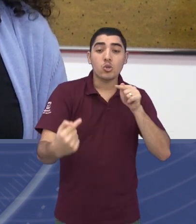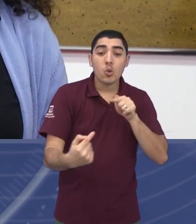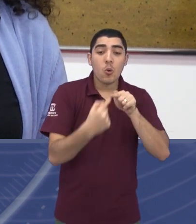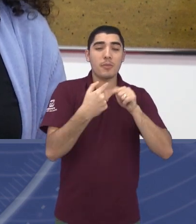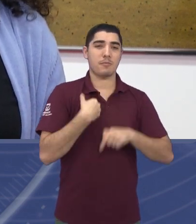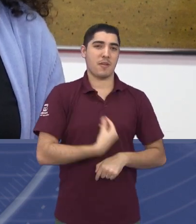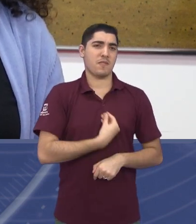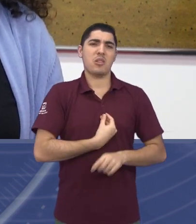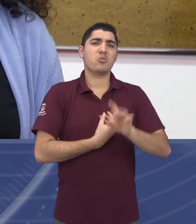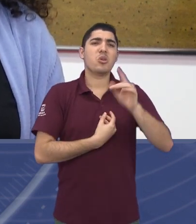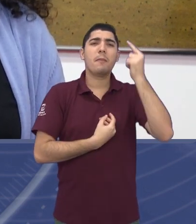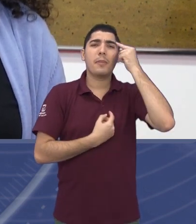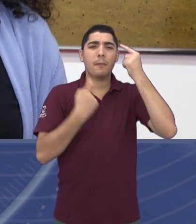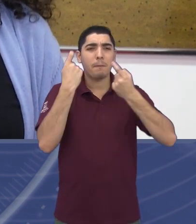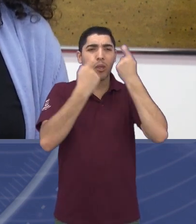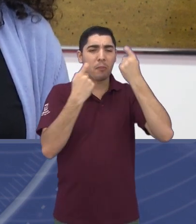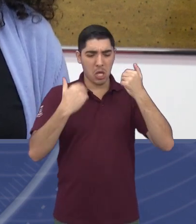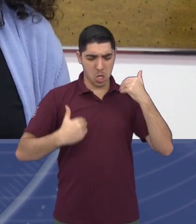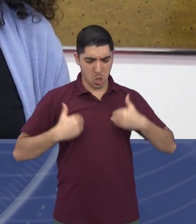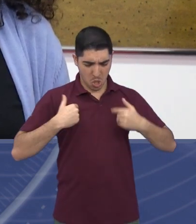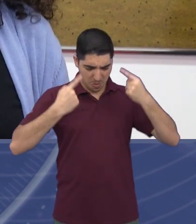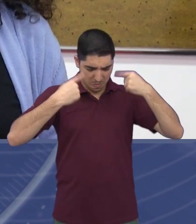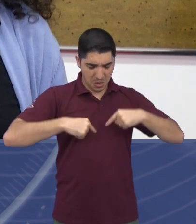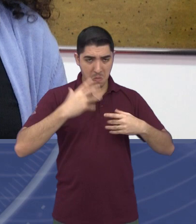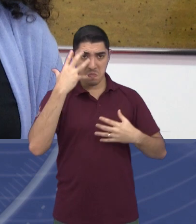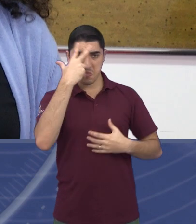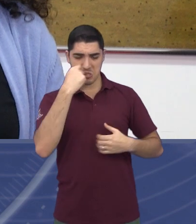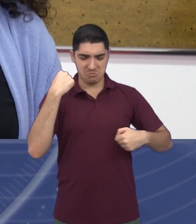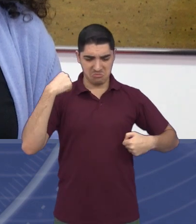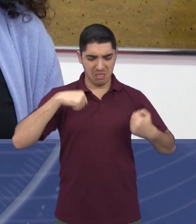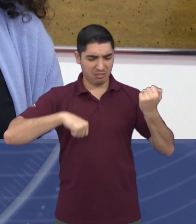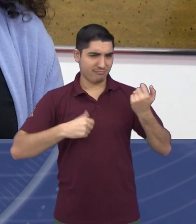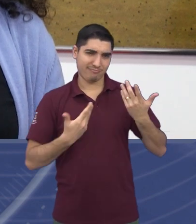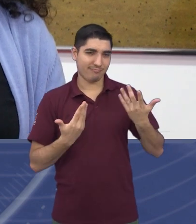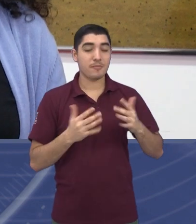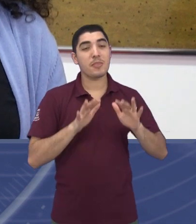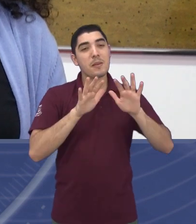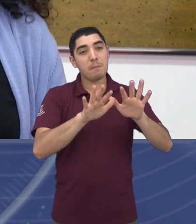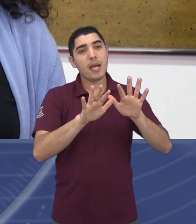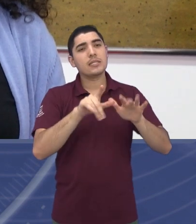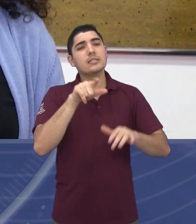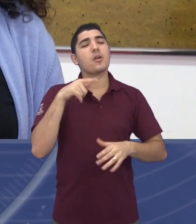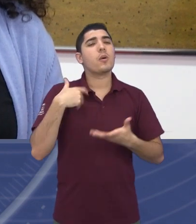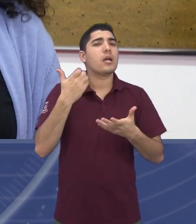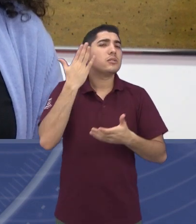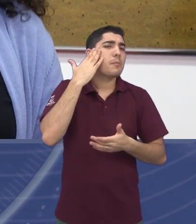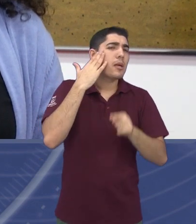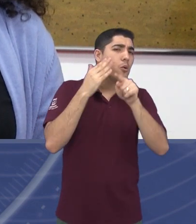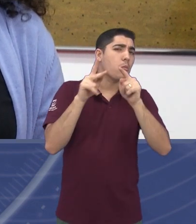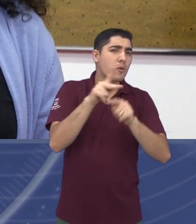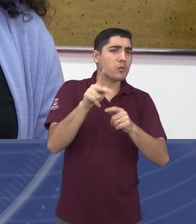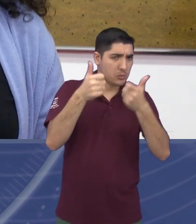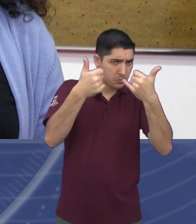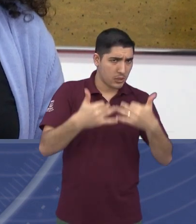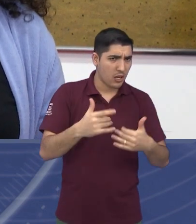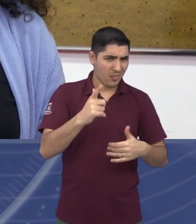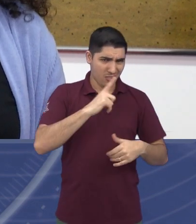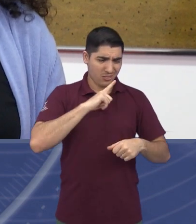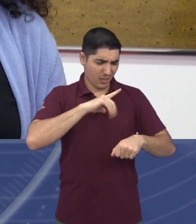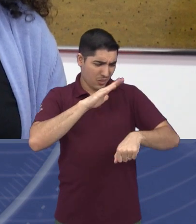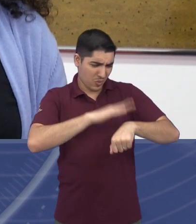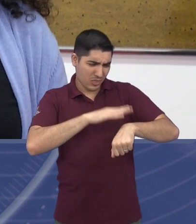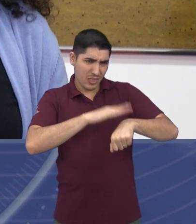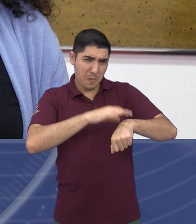mesmo, né? Mais do que estética ou qualquer coisa. Só para a gente encerrar, queria que ele falasse, tem um tempo mínimo? Isso